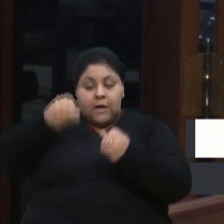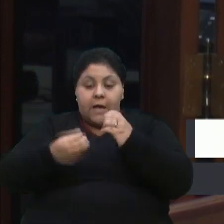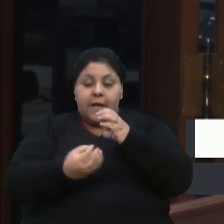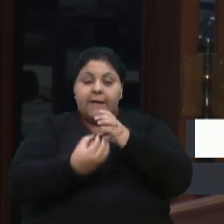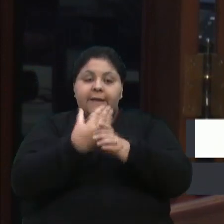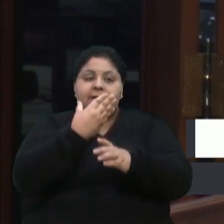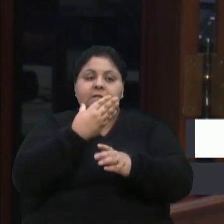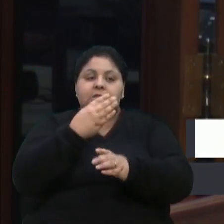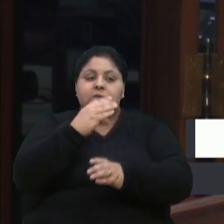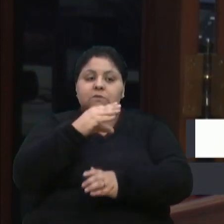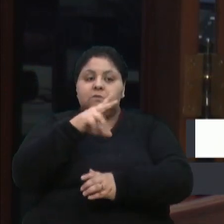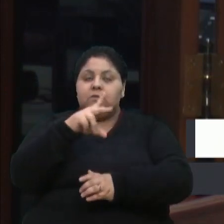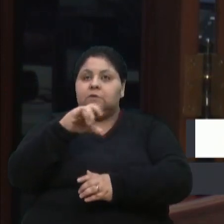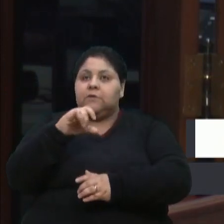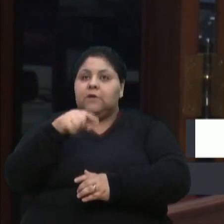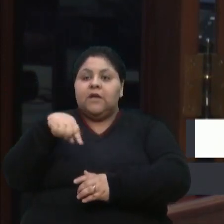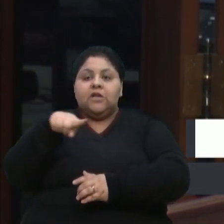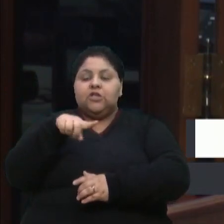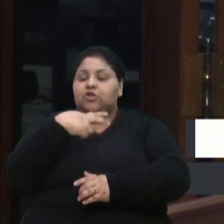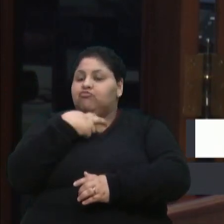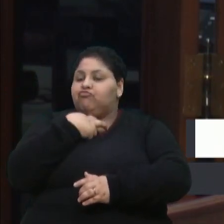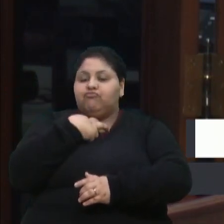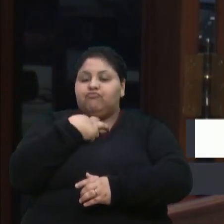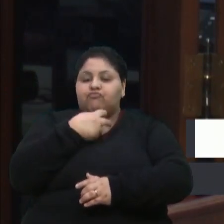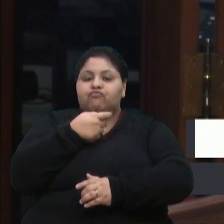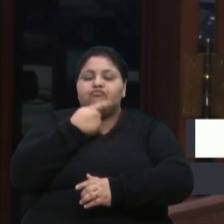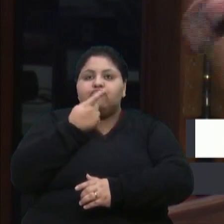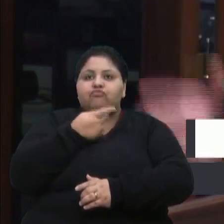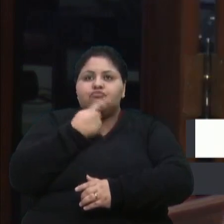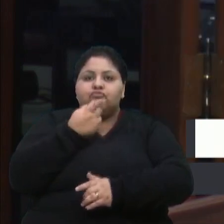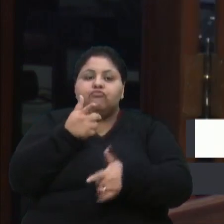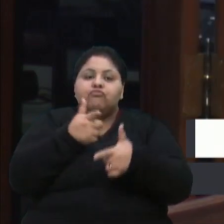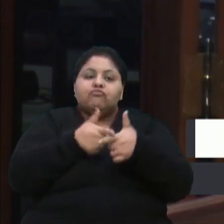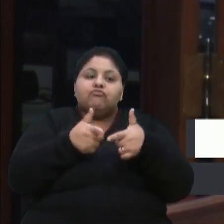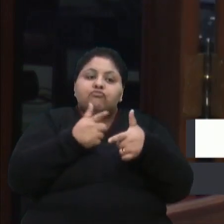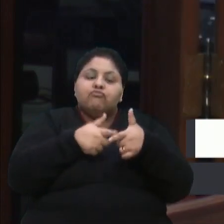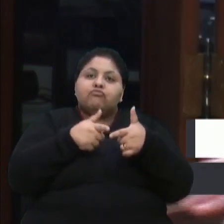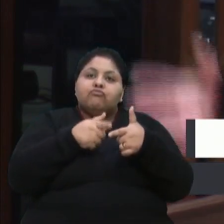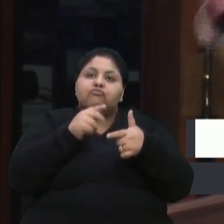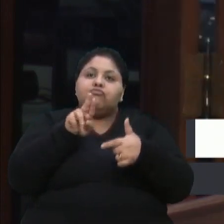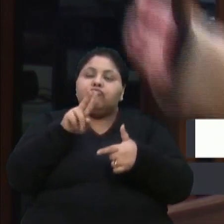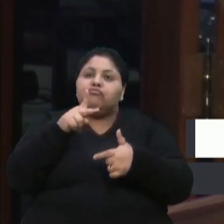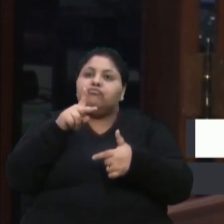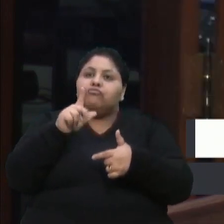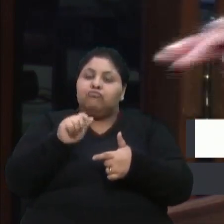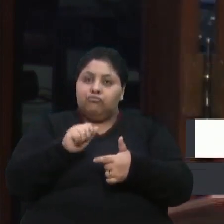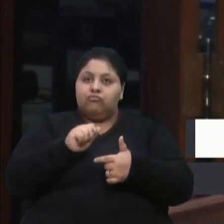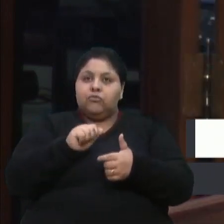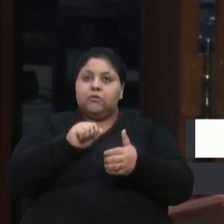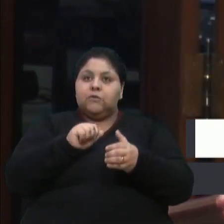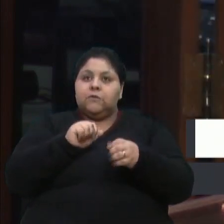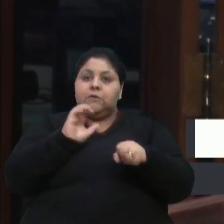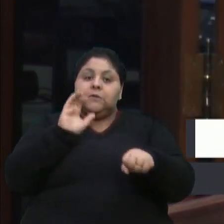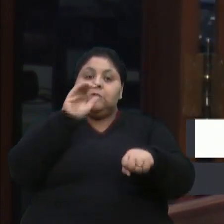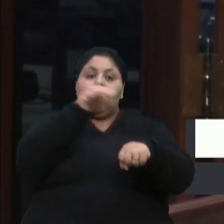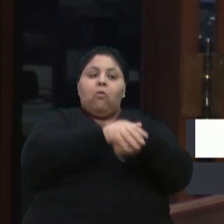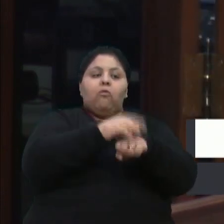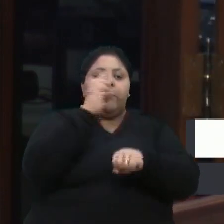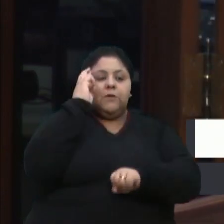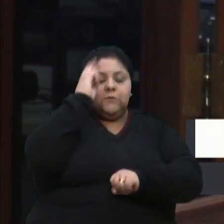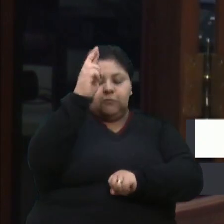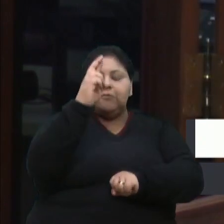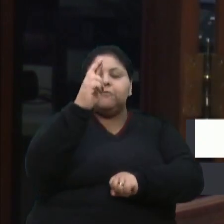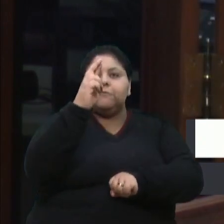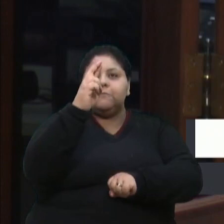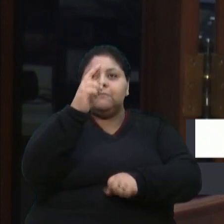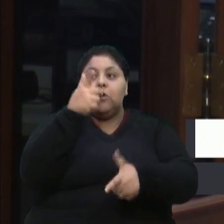CPI. Então, a gente não pode dizer que os problemas da UPA Central são culpa do diretor. Os problemas